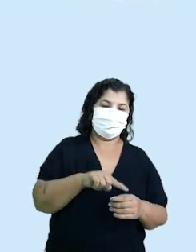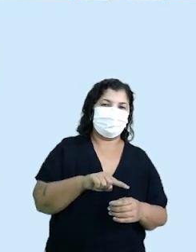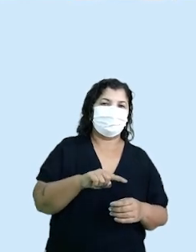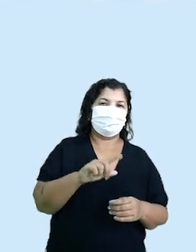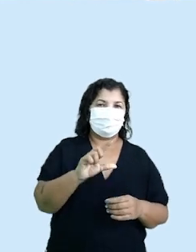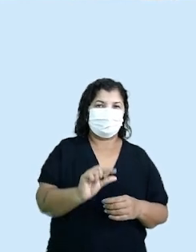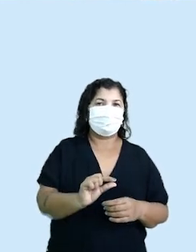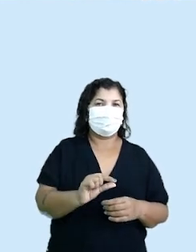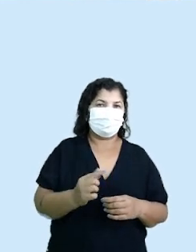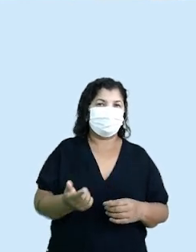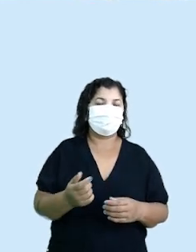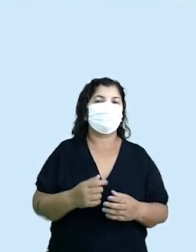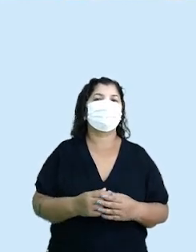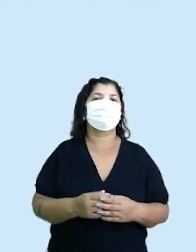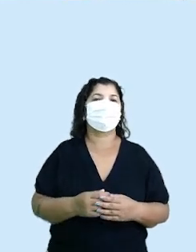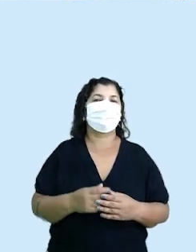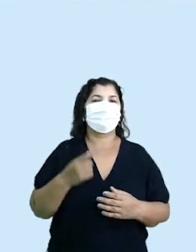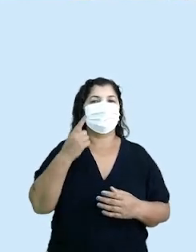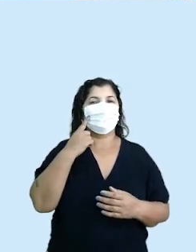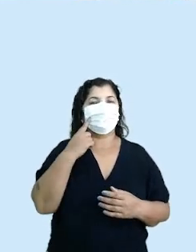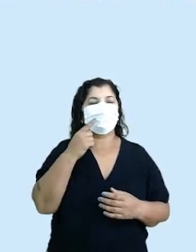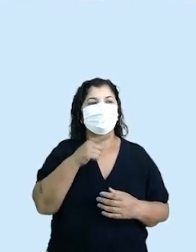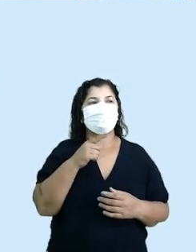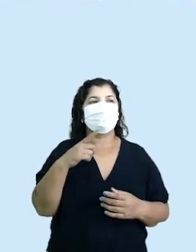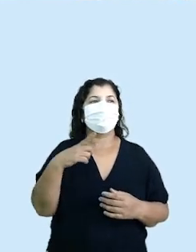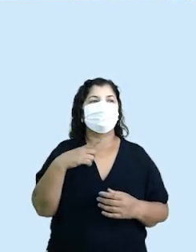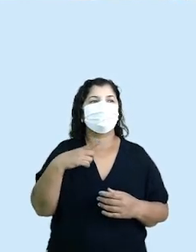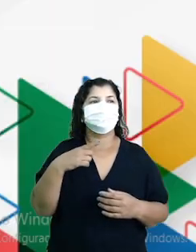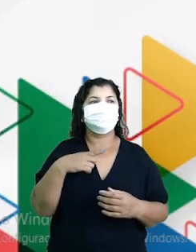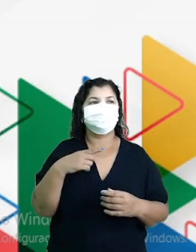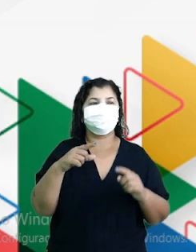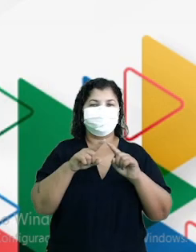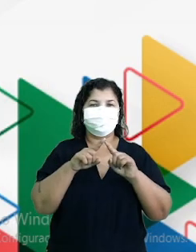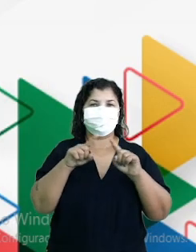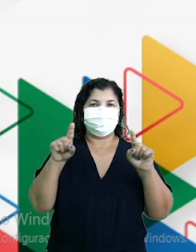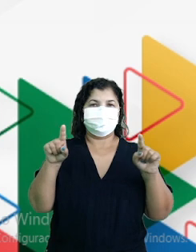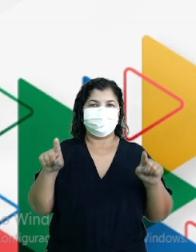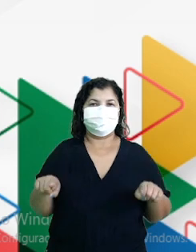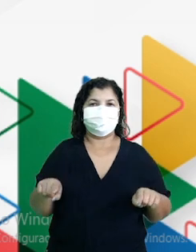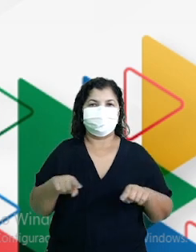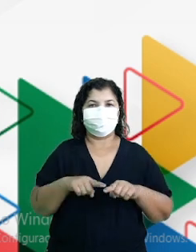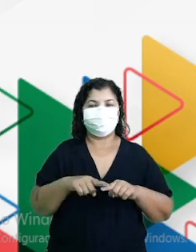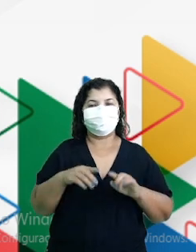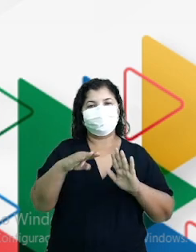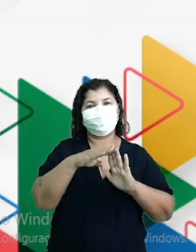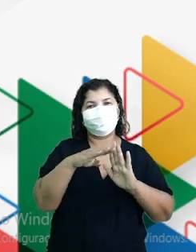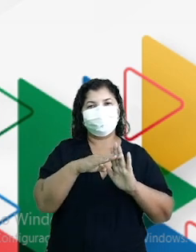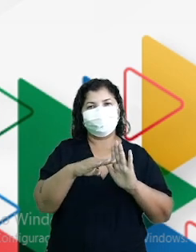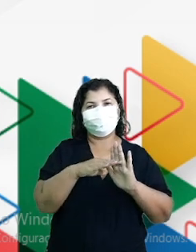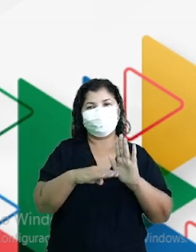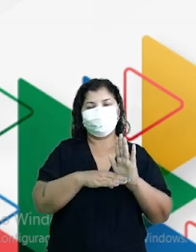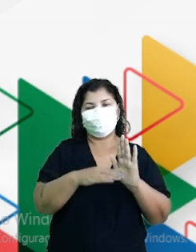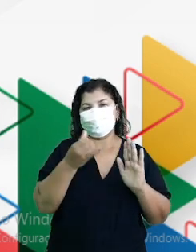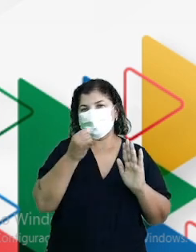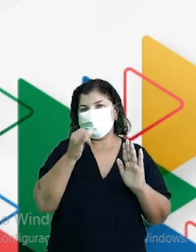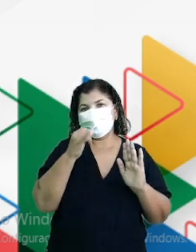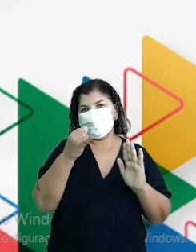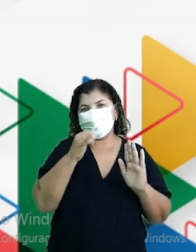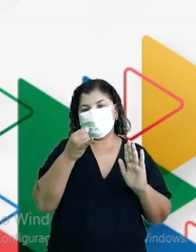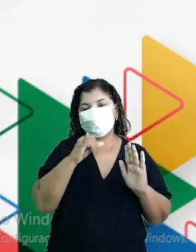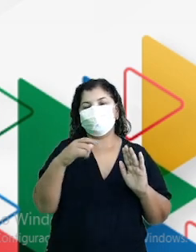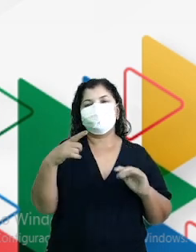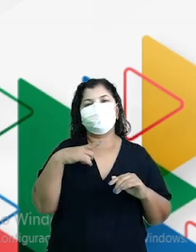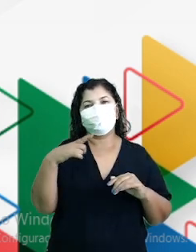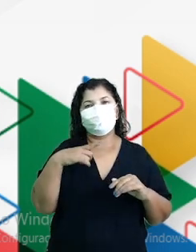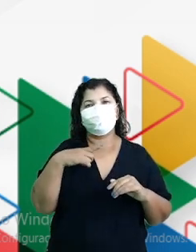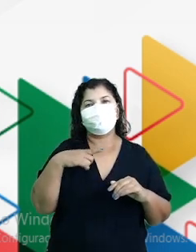beleza? Então vamos ver o que é que diz a questão aí. O quadro lista alguns dispositivos eletrônicos que estão presentes no